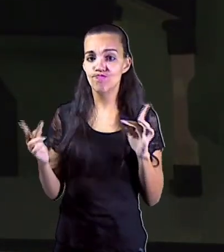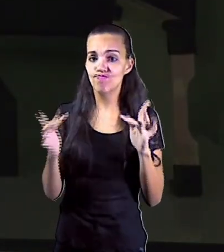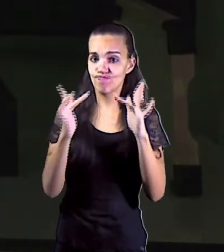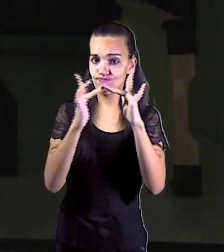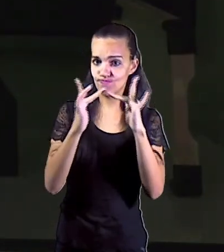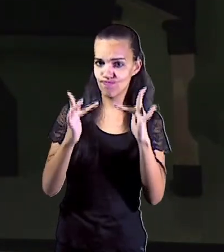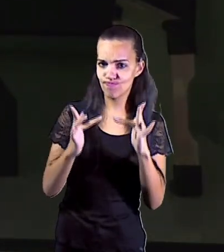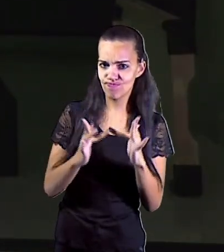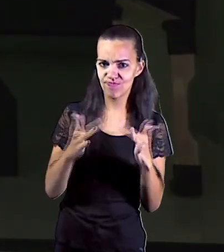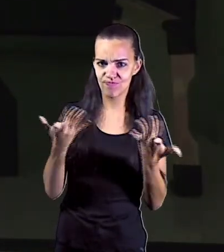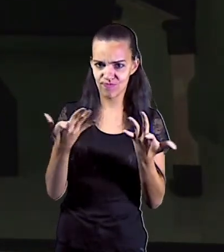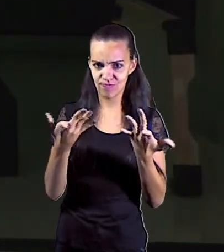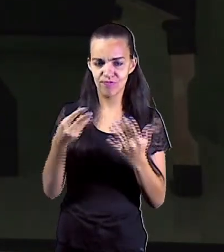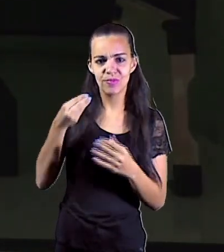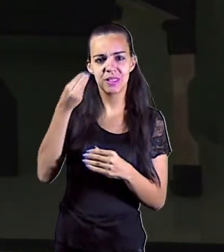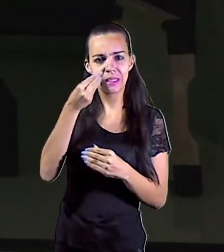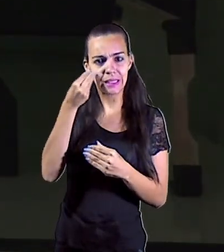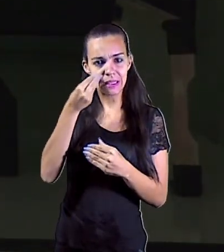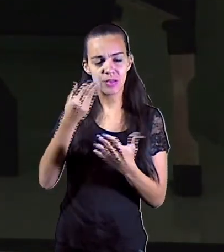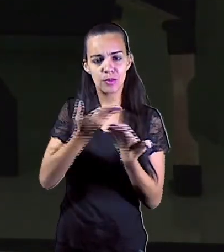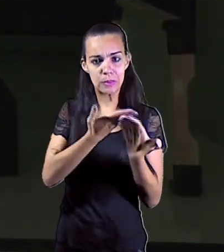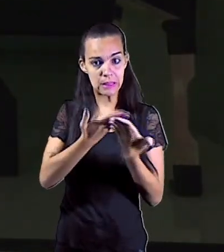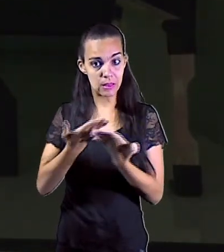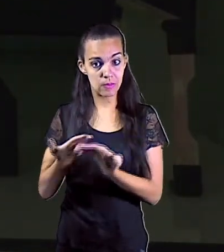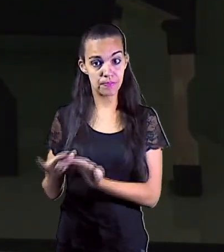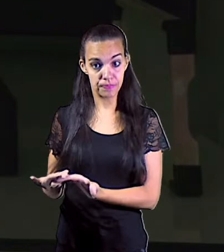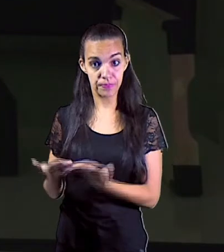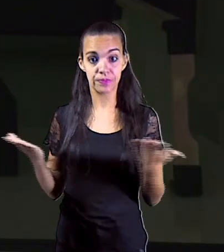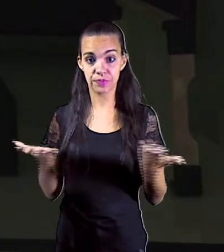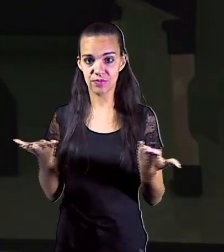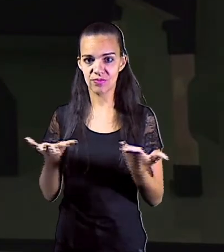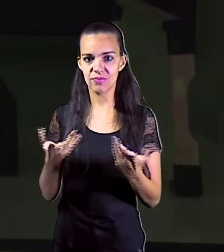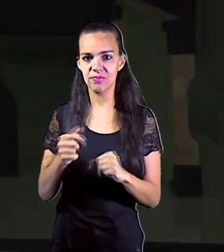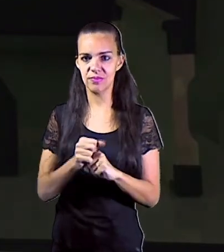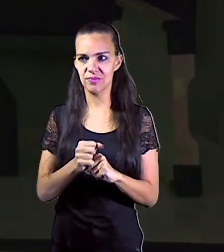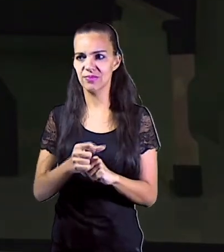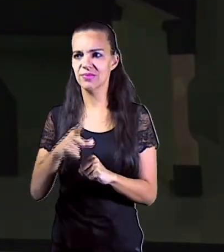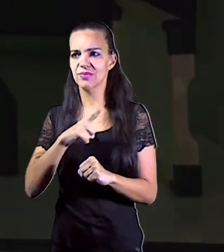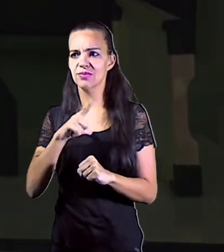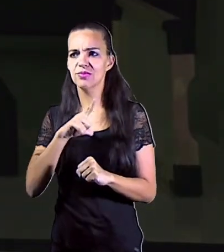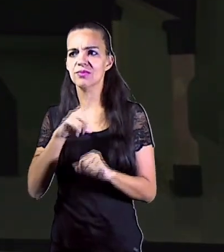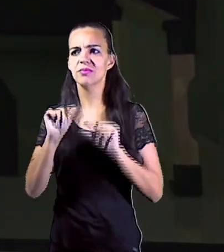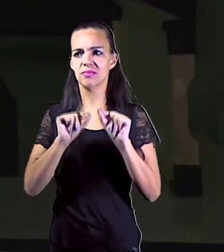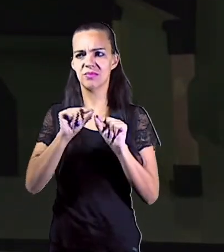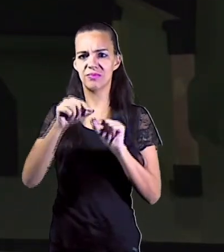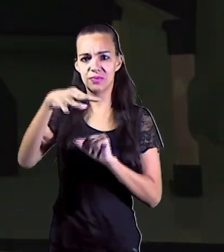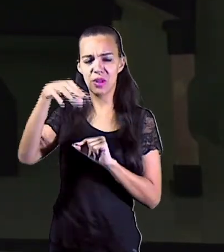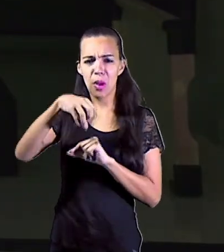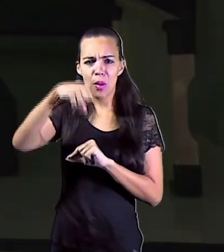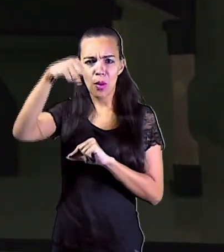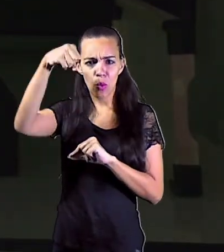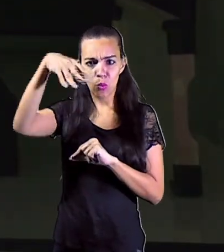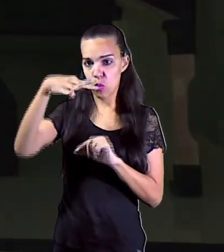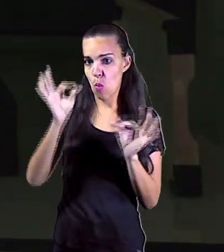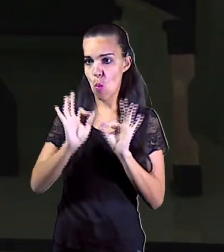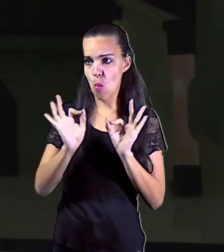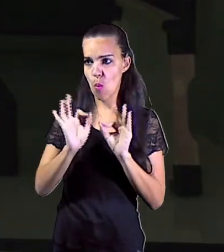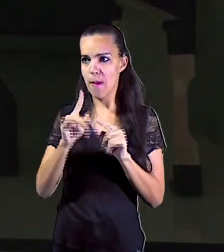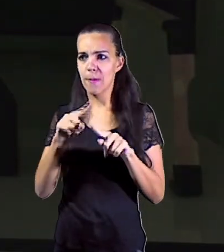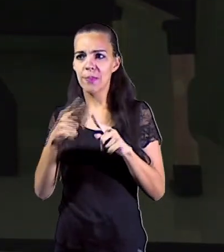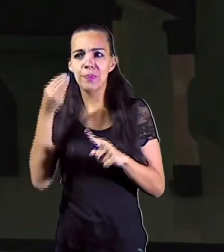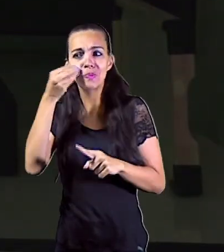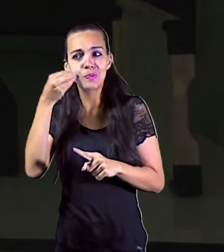né, com o que nós falamos no decorrer da nossa aula, não há incidência de luz aqui. E o